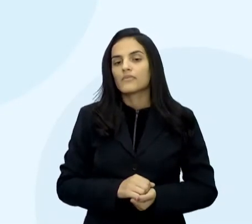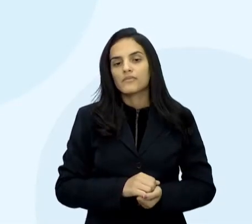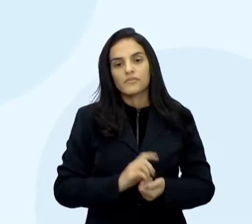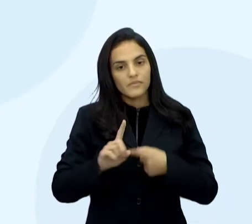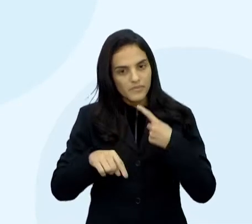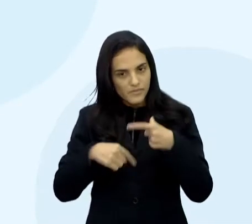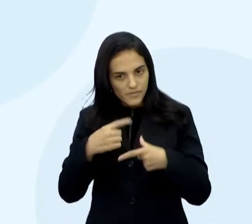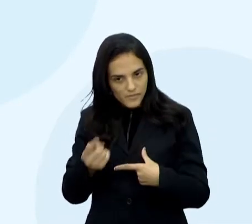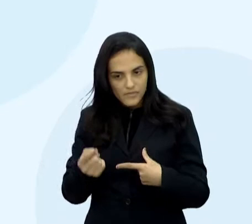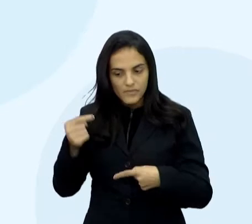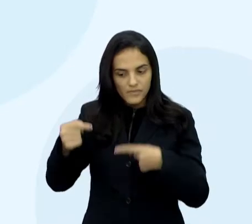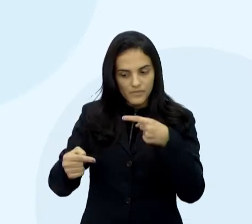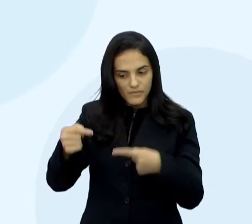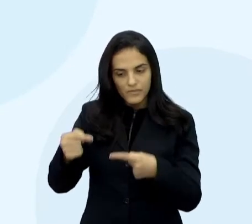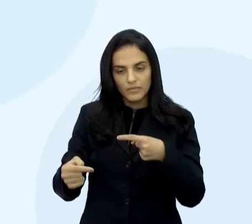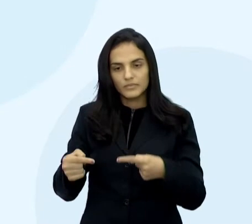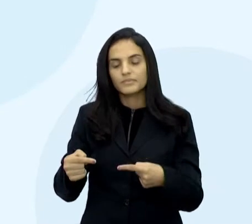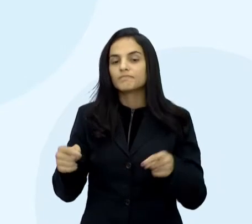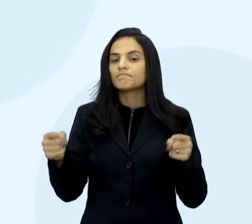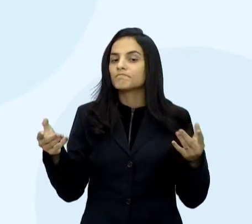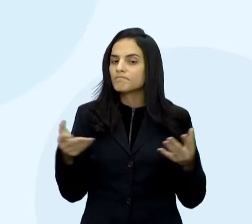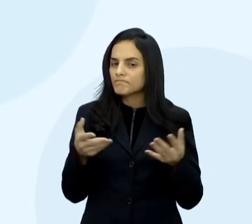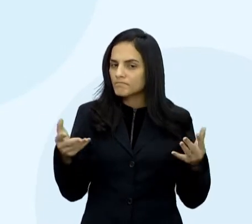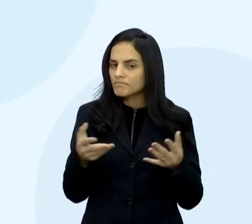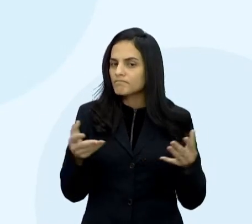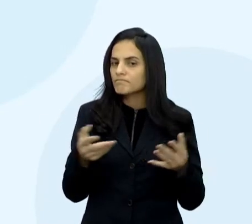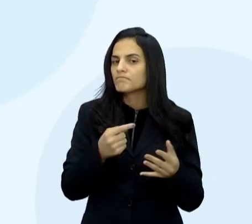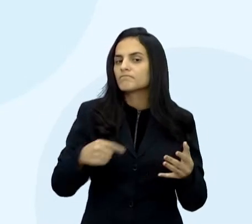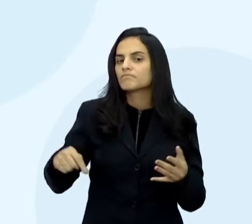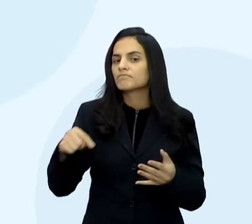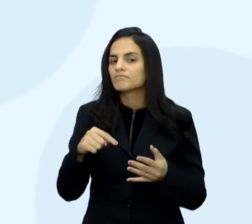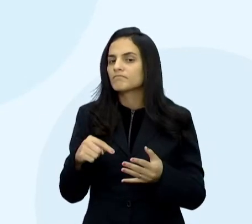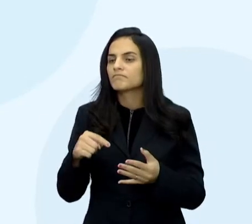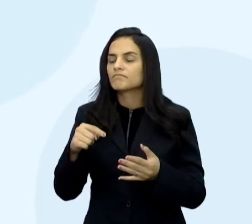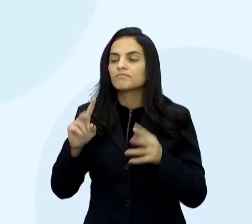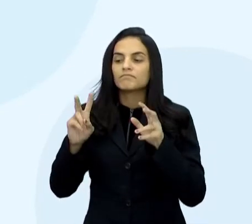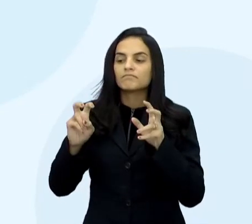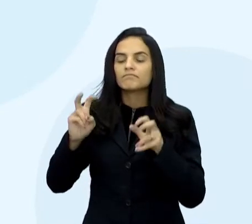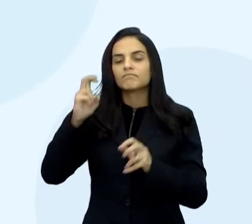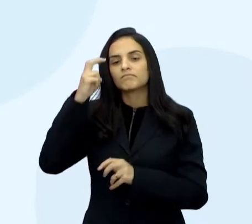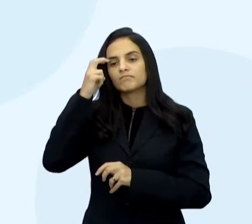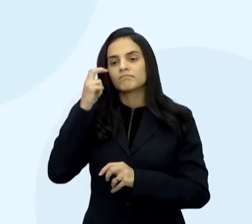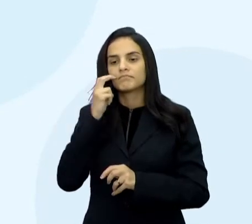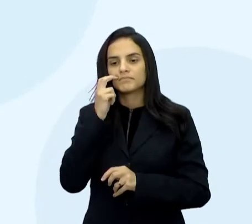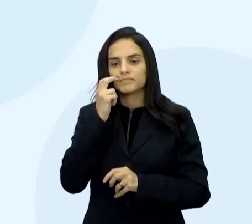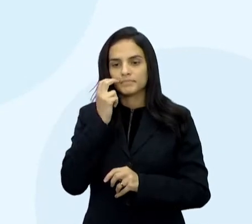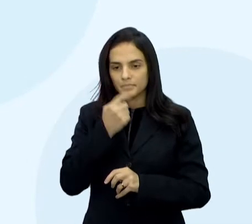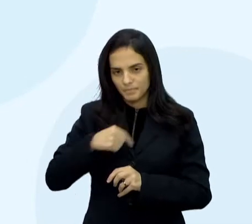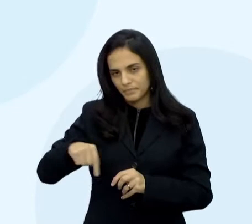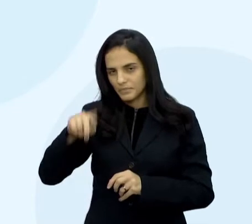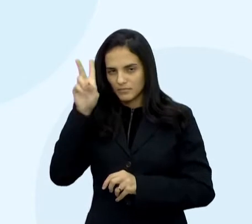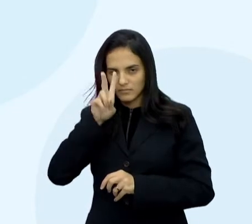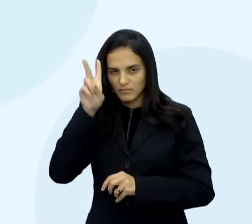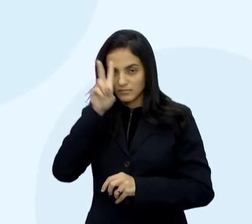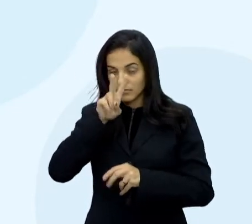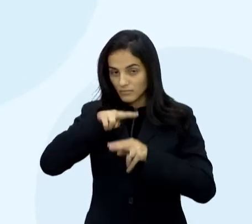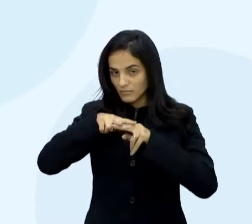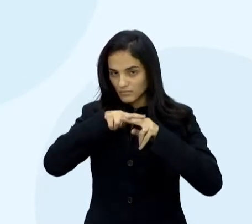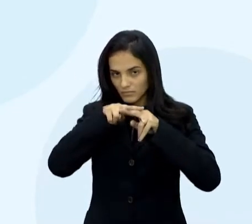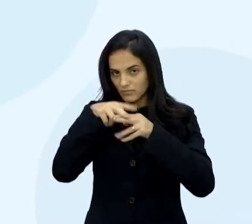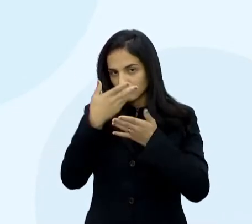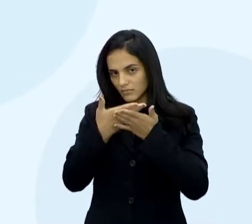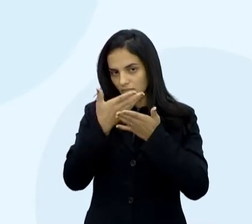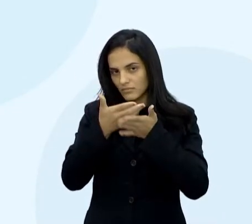Depois da dimensão política, nós vamos ter a dimensão cultural. Isso aqui lembrando que é uma recapitulação da